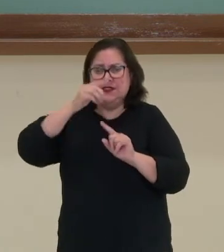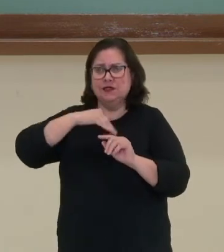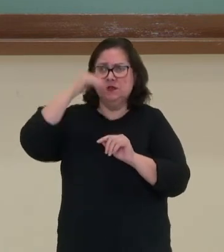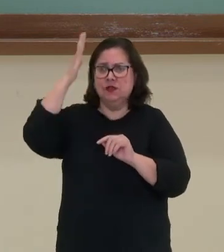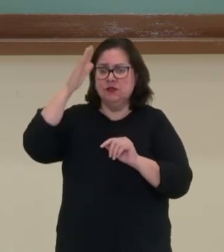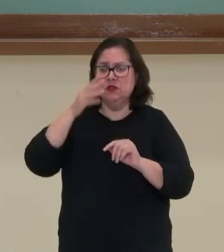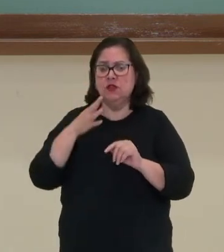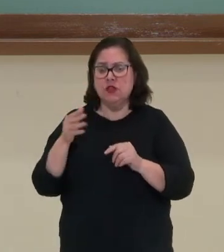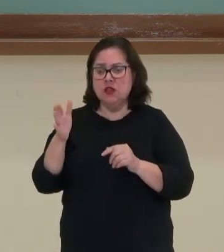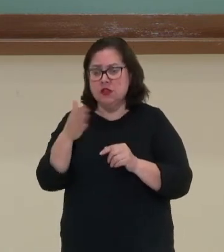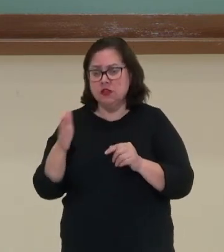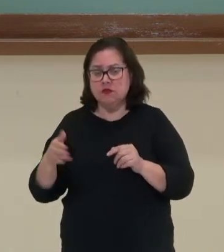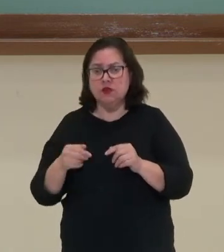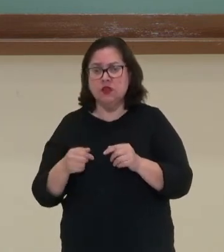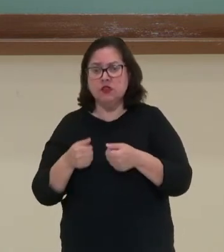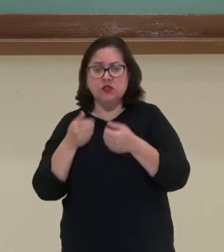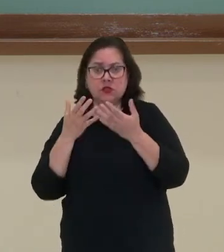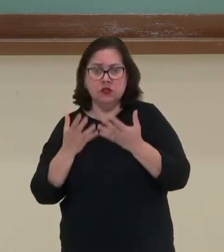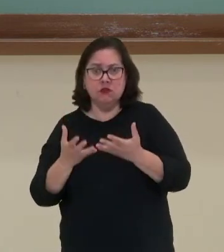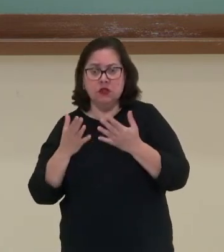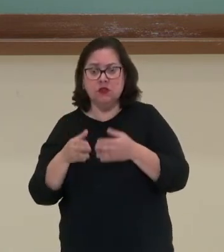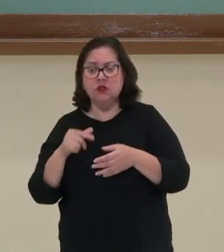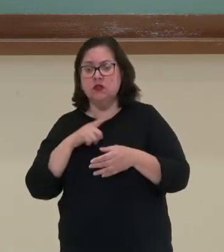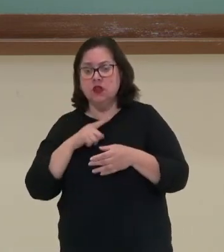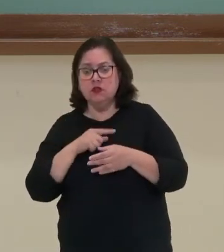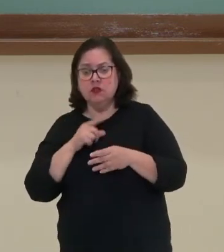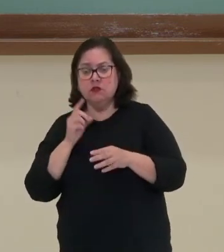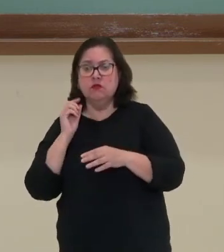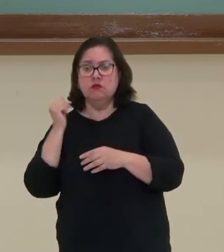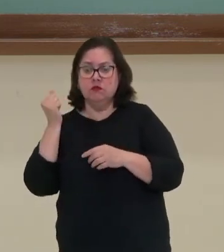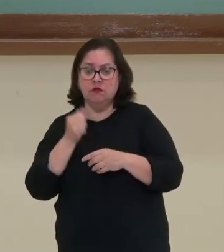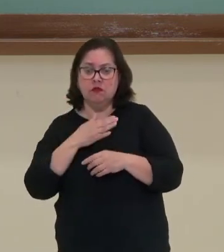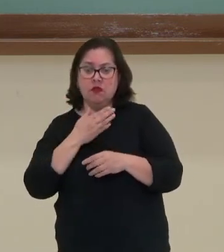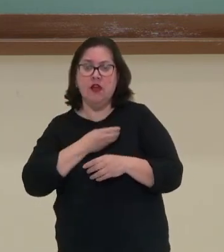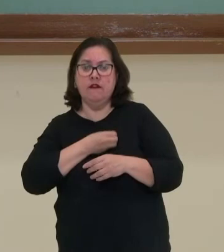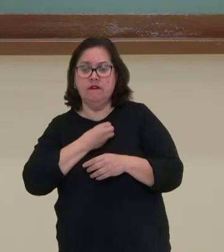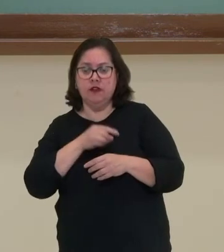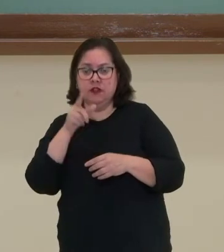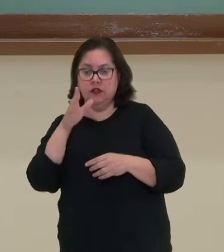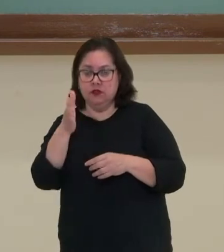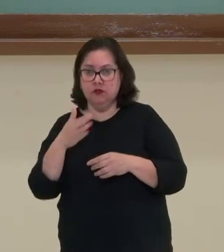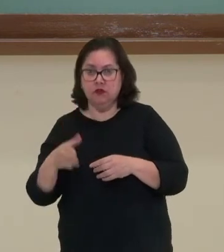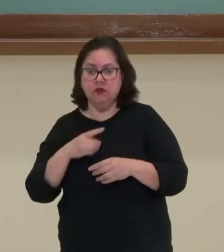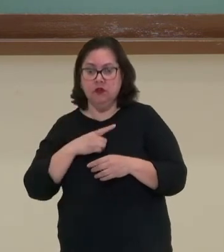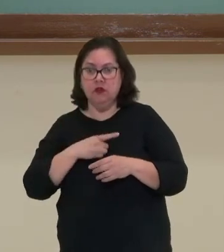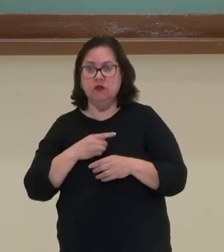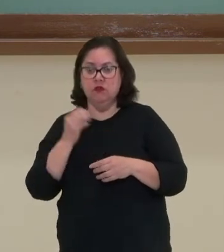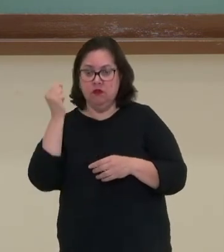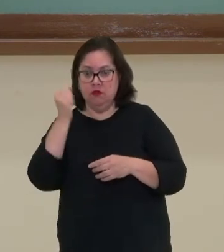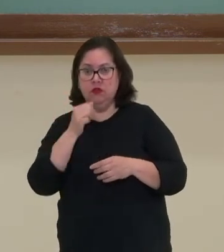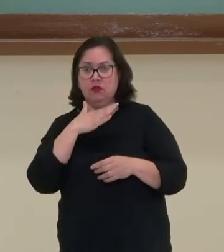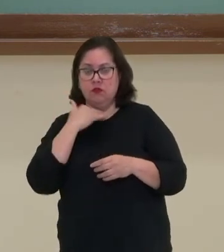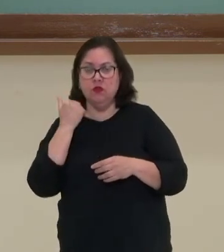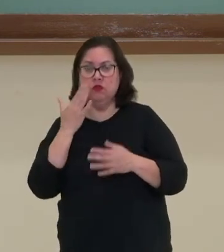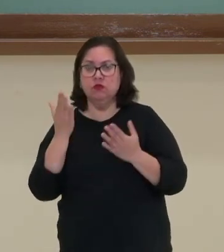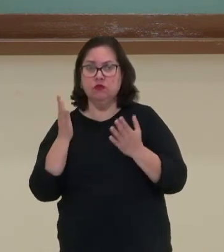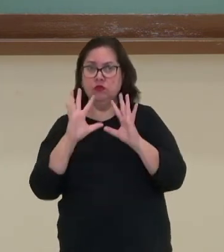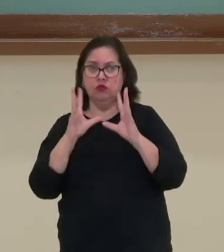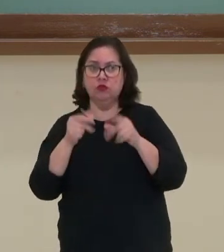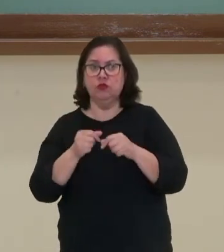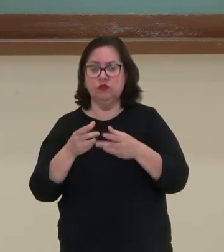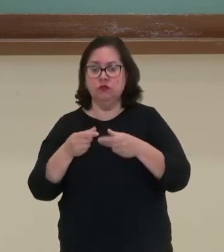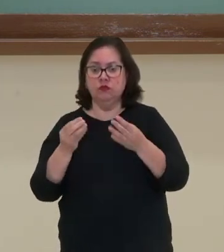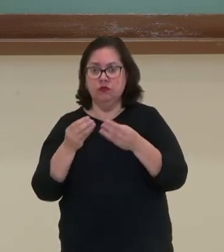da que aquele rio tem. E isso vai afetar a vida daqueles seres que estão ali, matando, por exemplo,